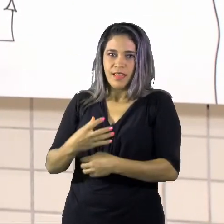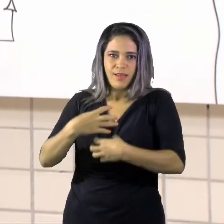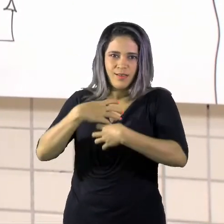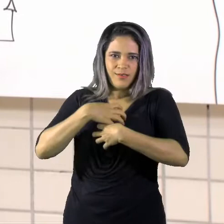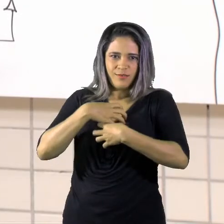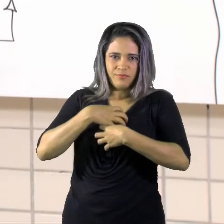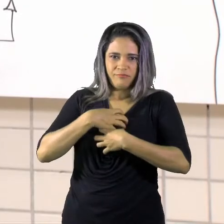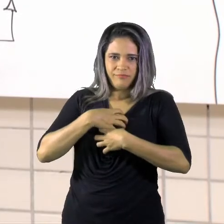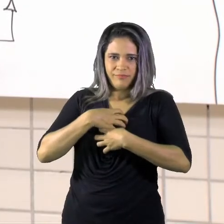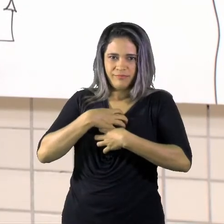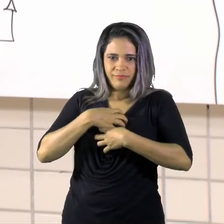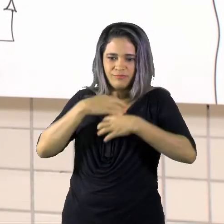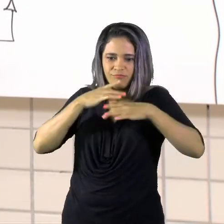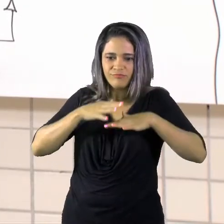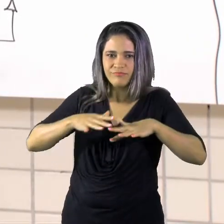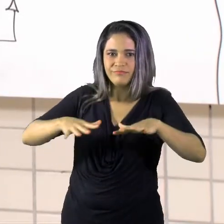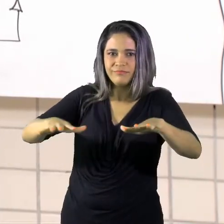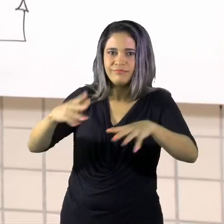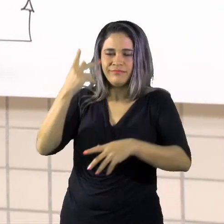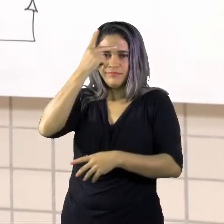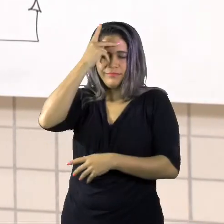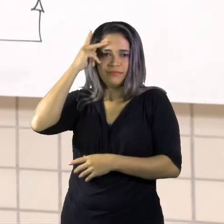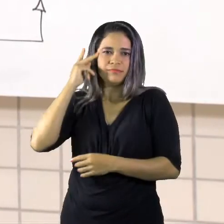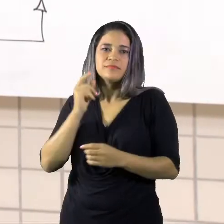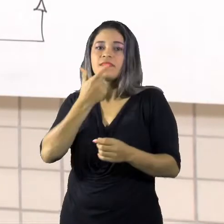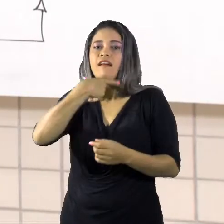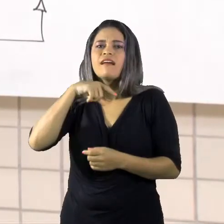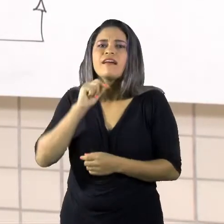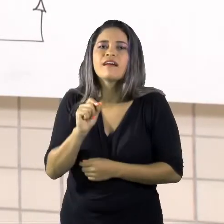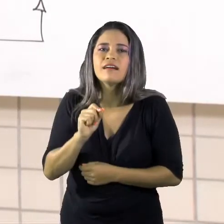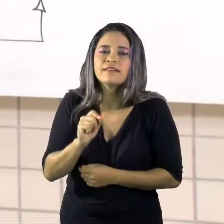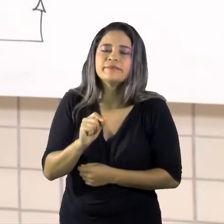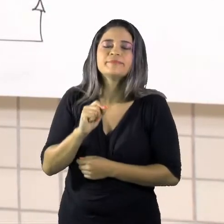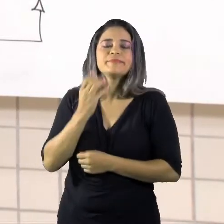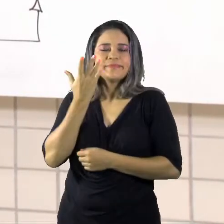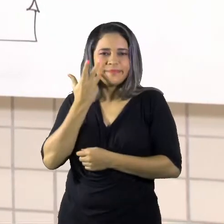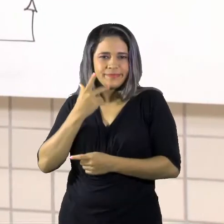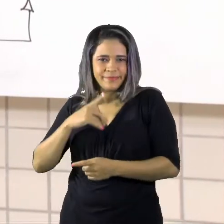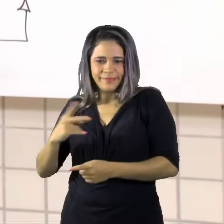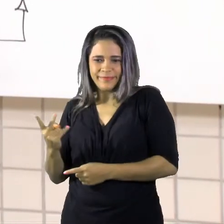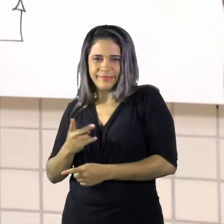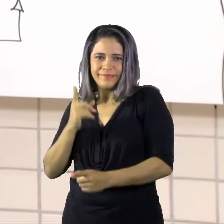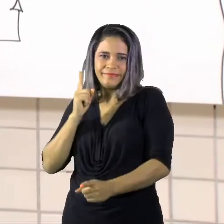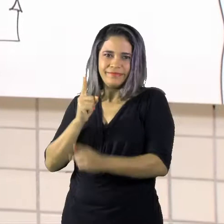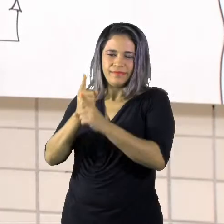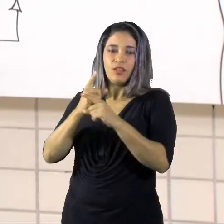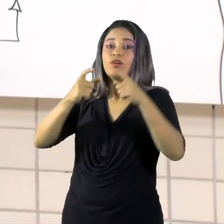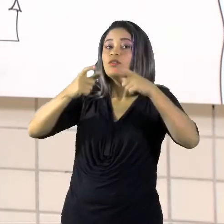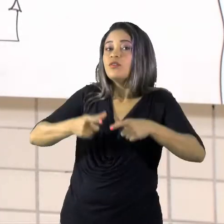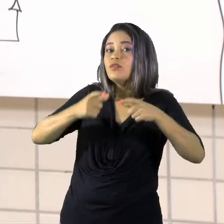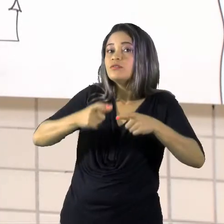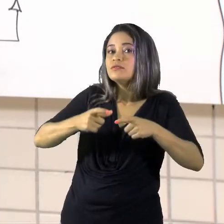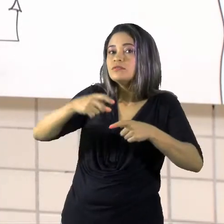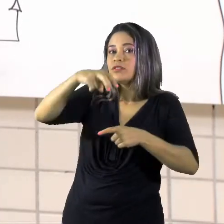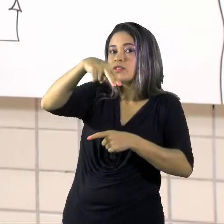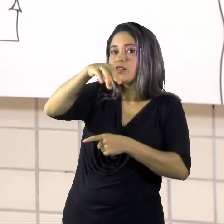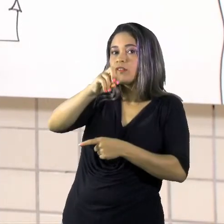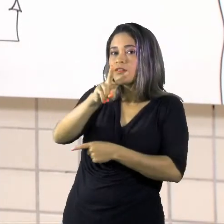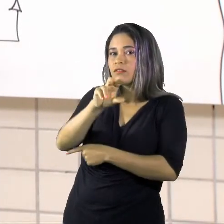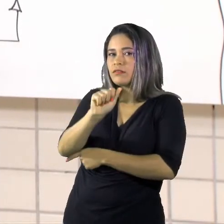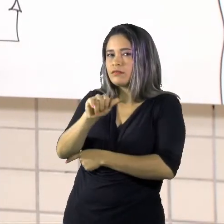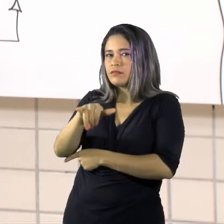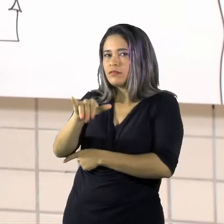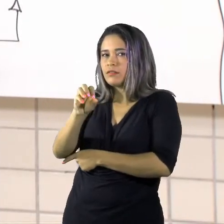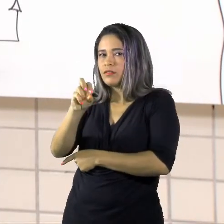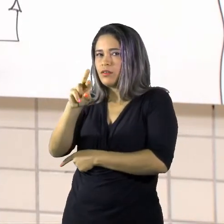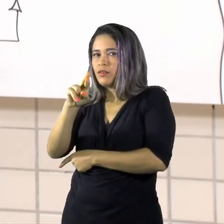esse reencontro. Quem? As crianças que se reencontraram. Onde? Em Nova York. Por